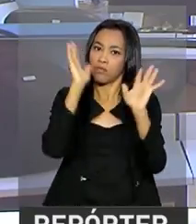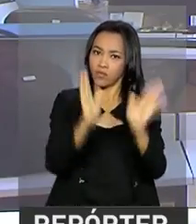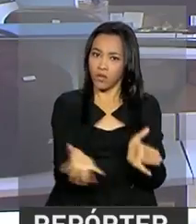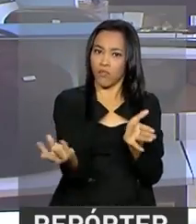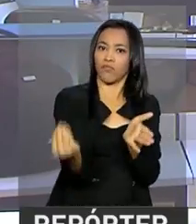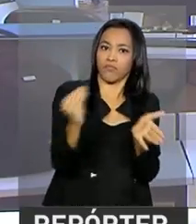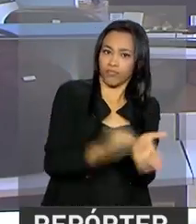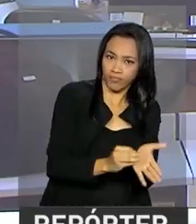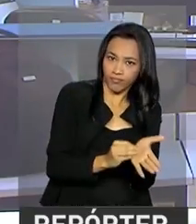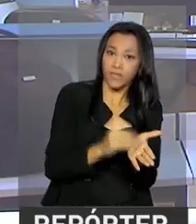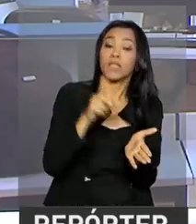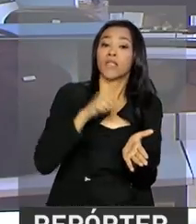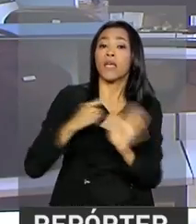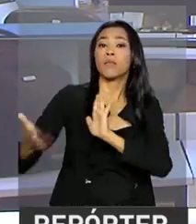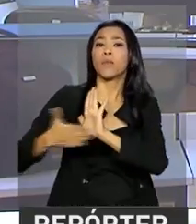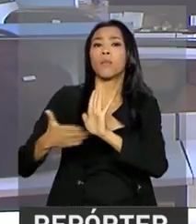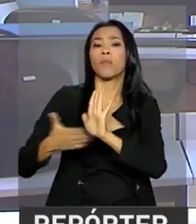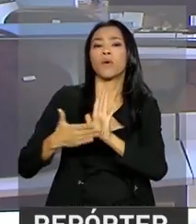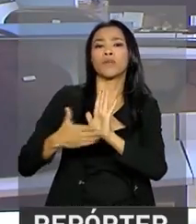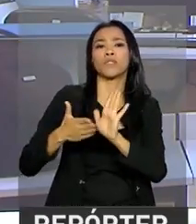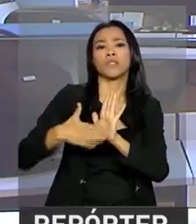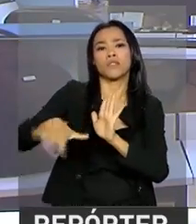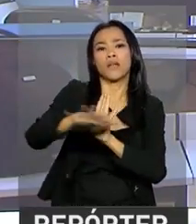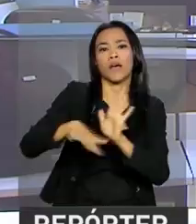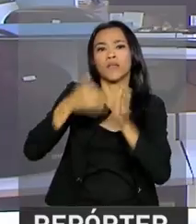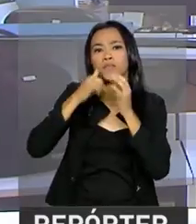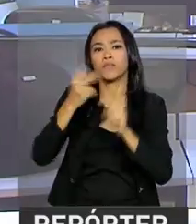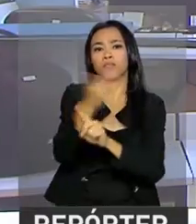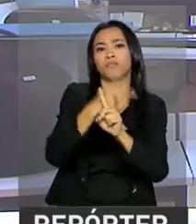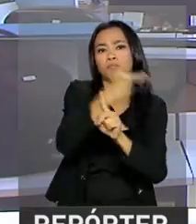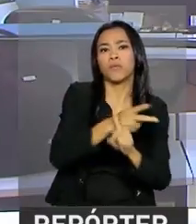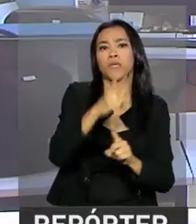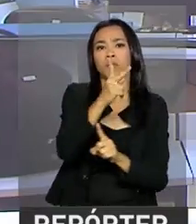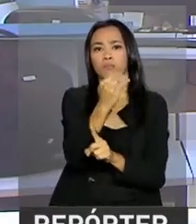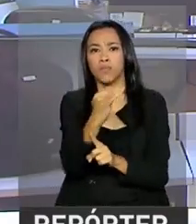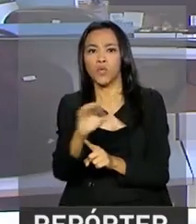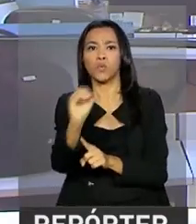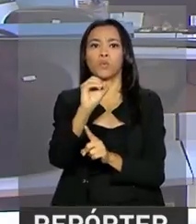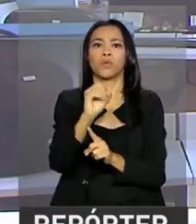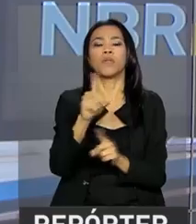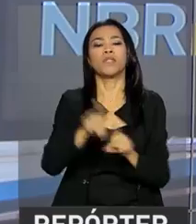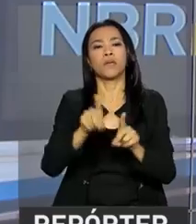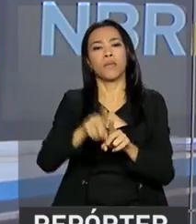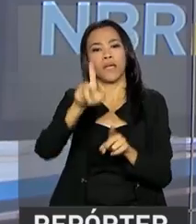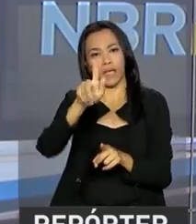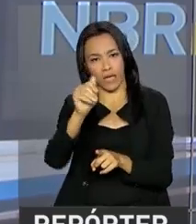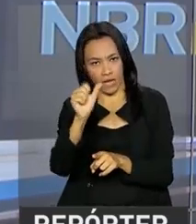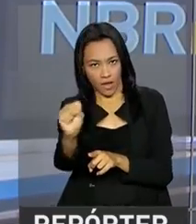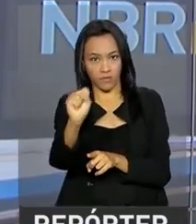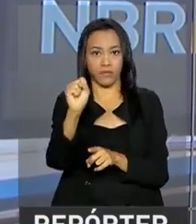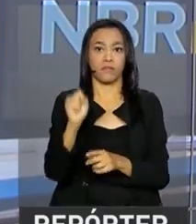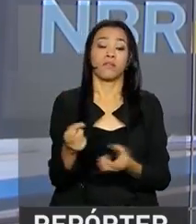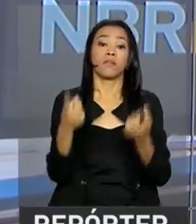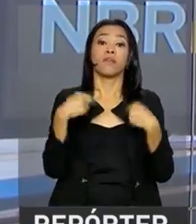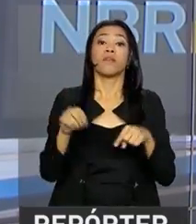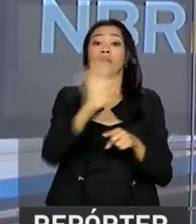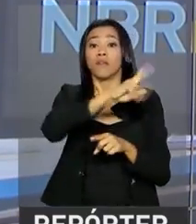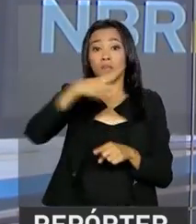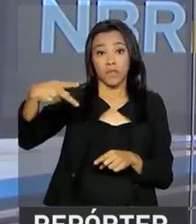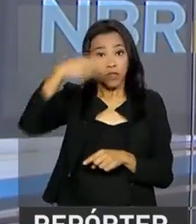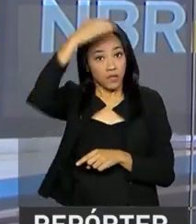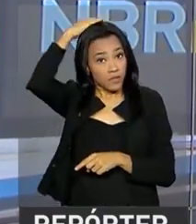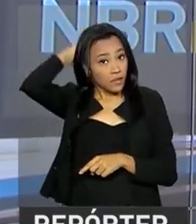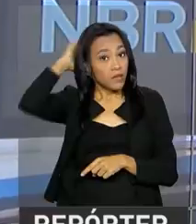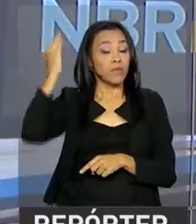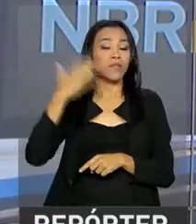inscritos incluindo propostas de geração de energia solar biodiesel e biogás o presidente Michel Temer manifestou